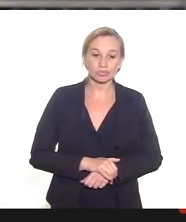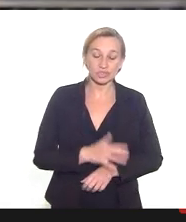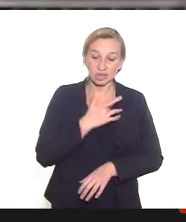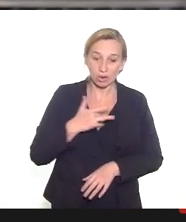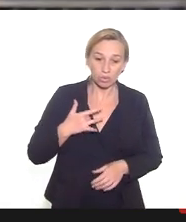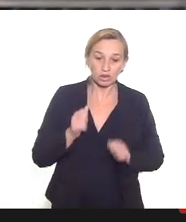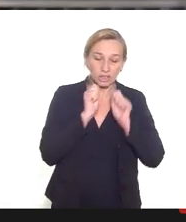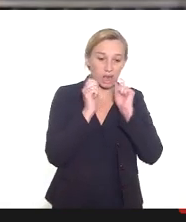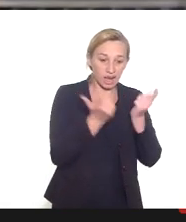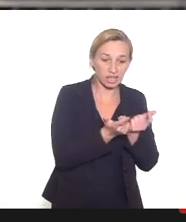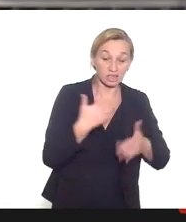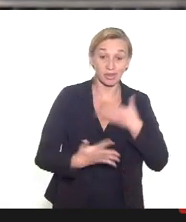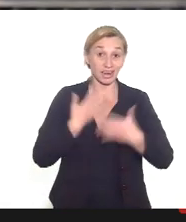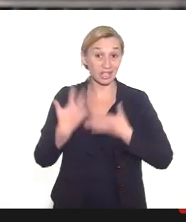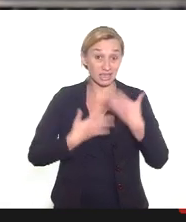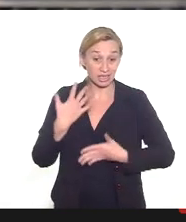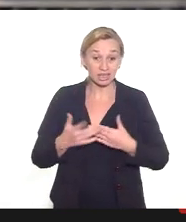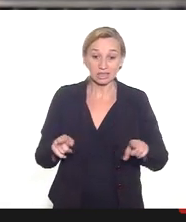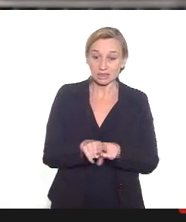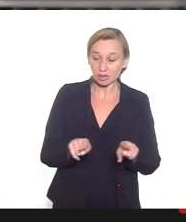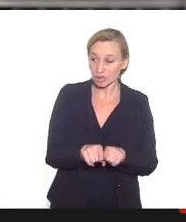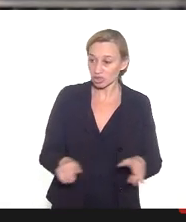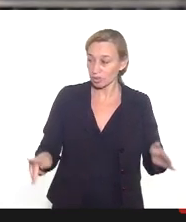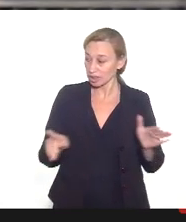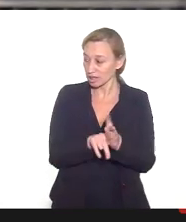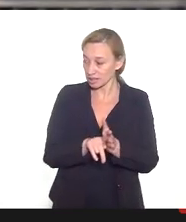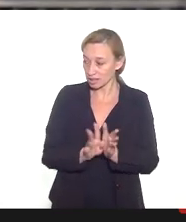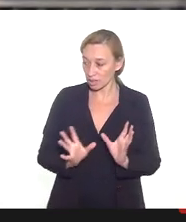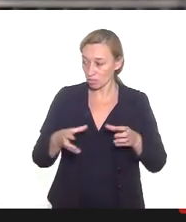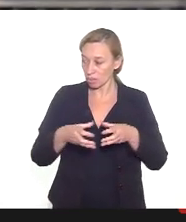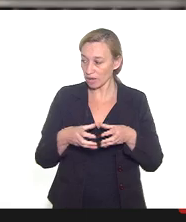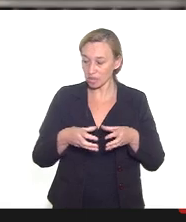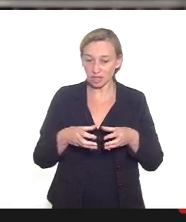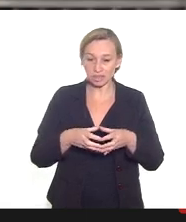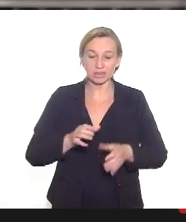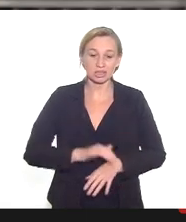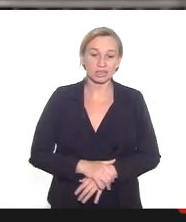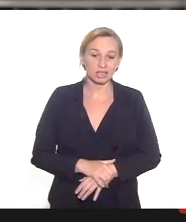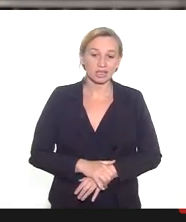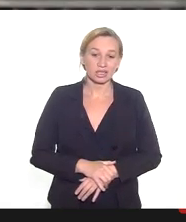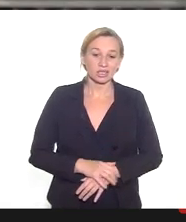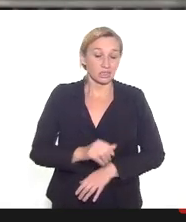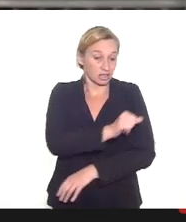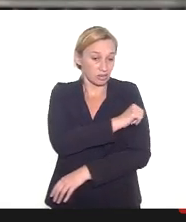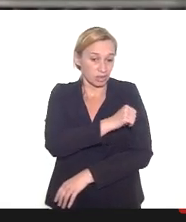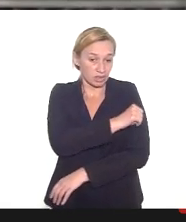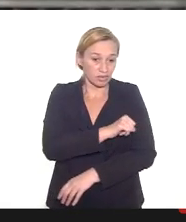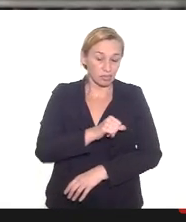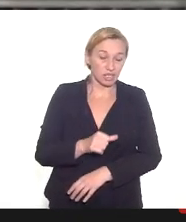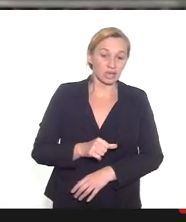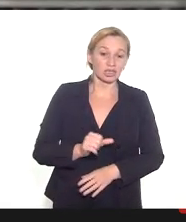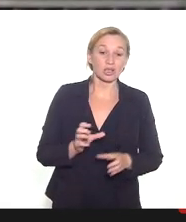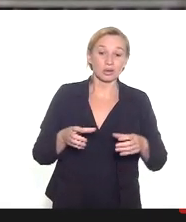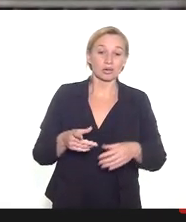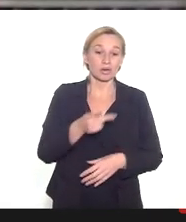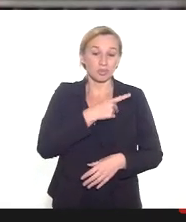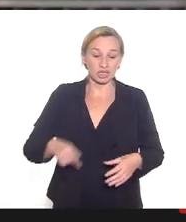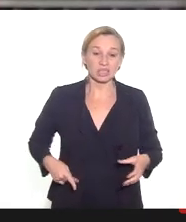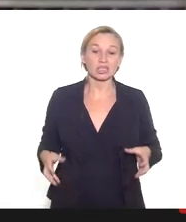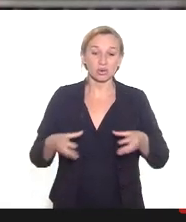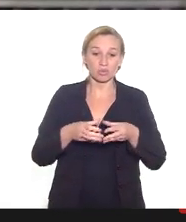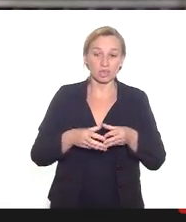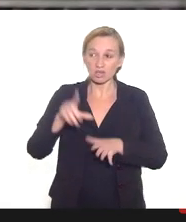grande honra e alegria que estão bem sermos membras igualmente deputada enfermeira Rejane Presidenta da comissão